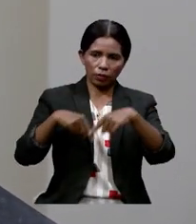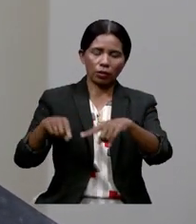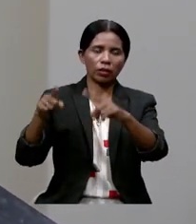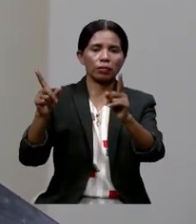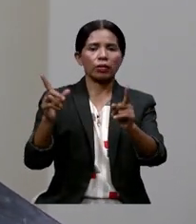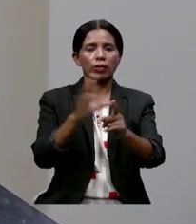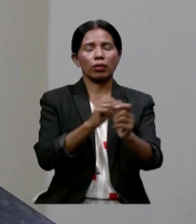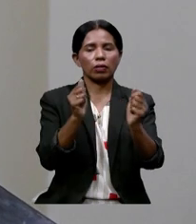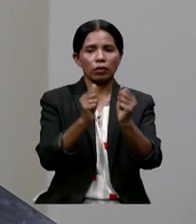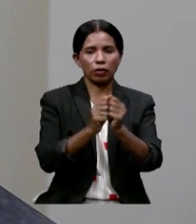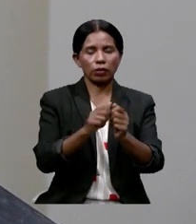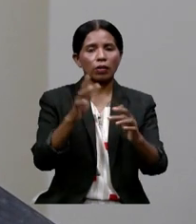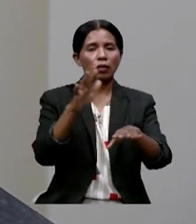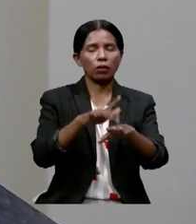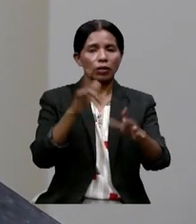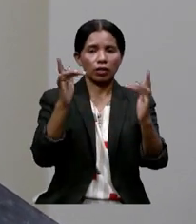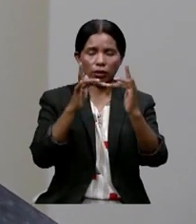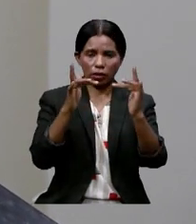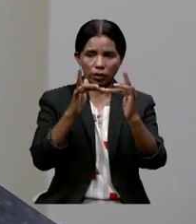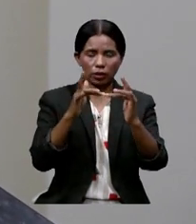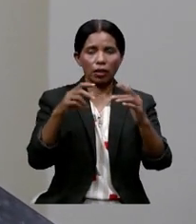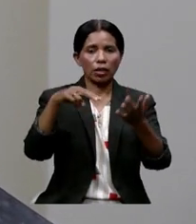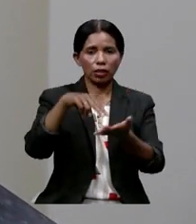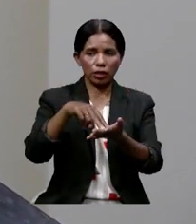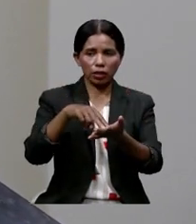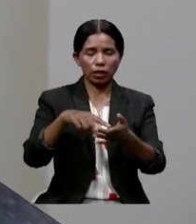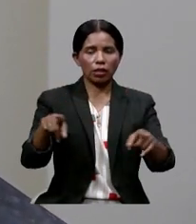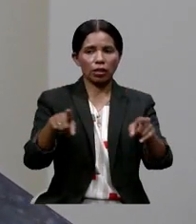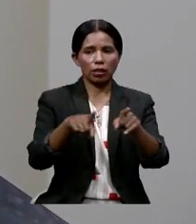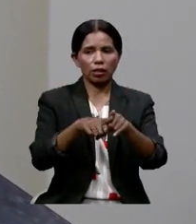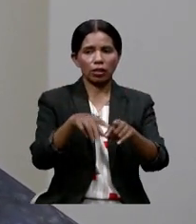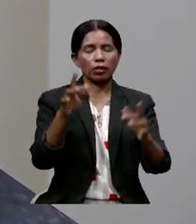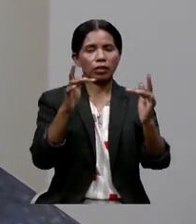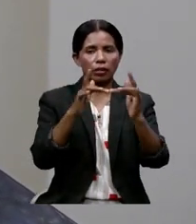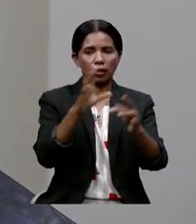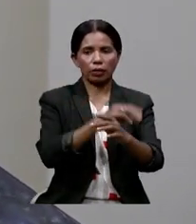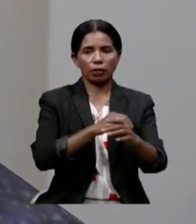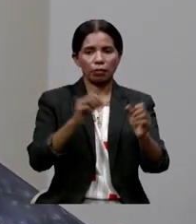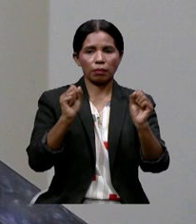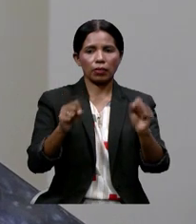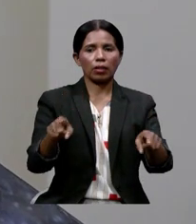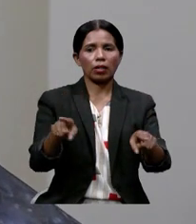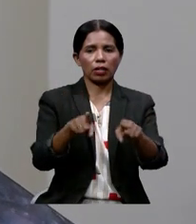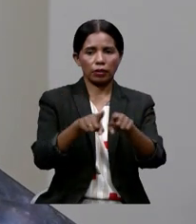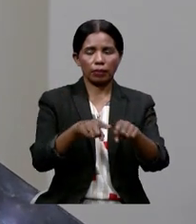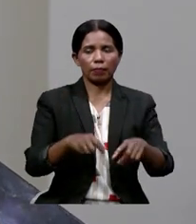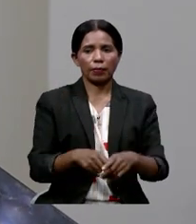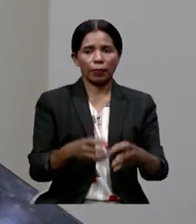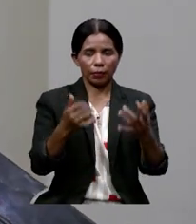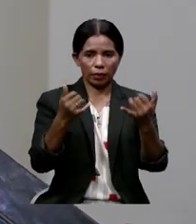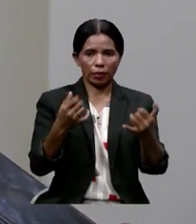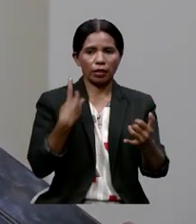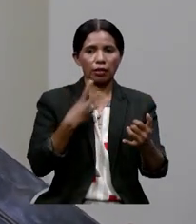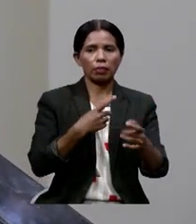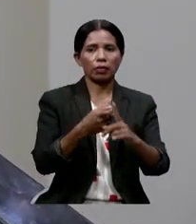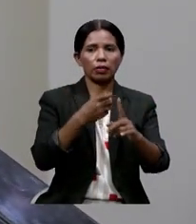onune connectividad ene ve ke establece ne nudar hanesa intranet la os internet ho di bele connect hanesa lokalit ida ne ma parte